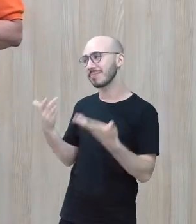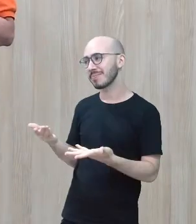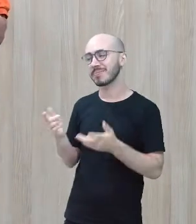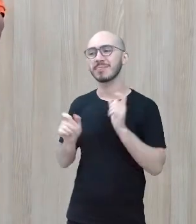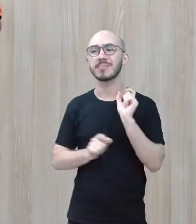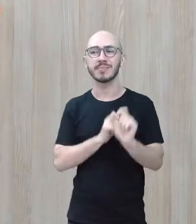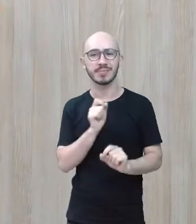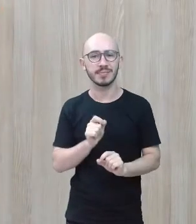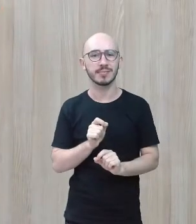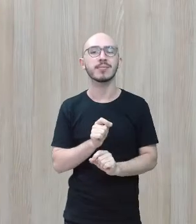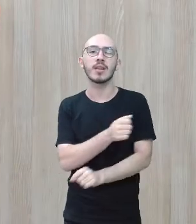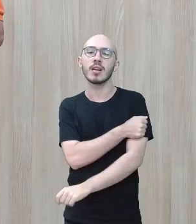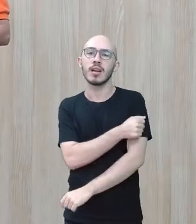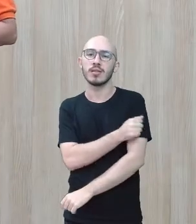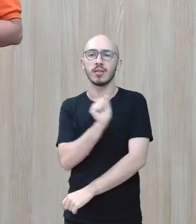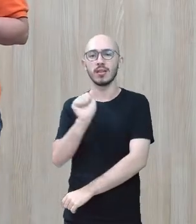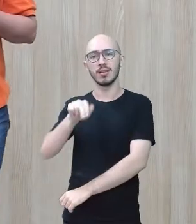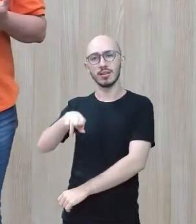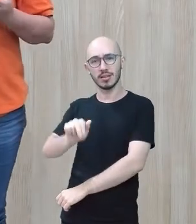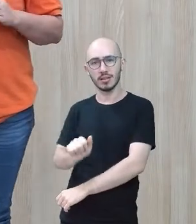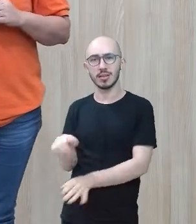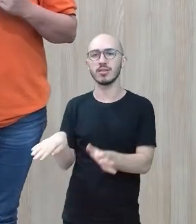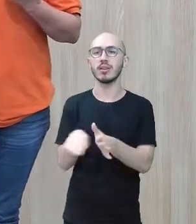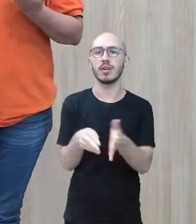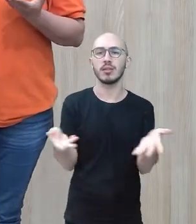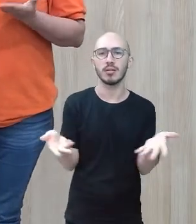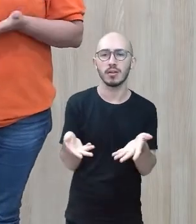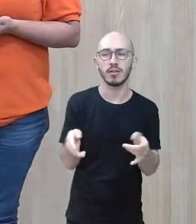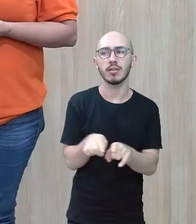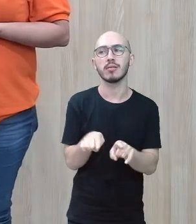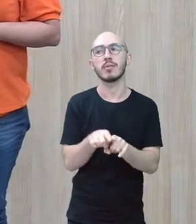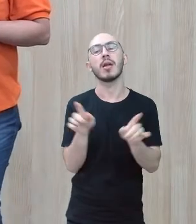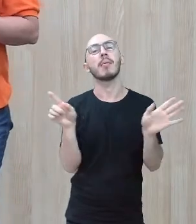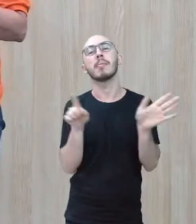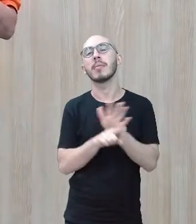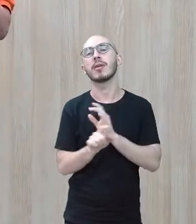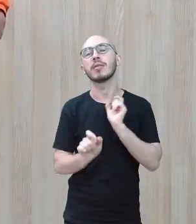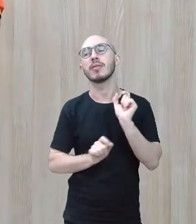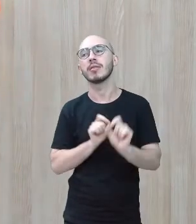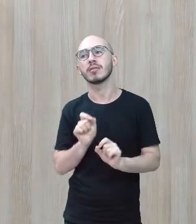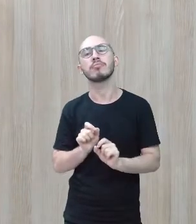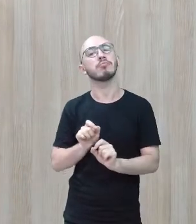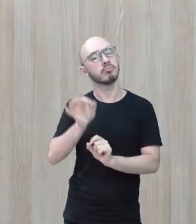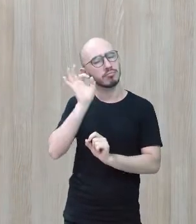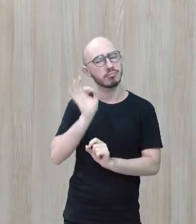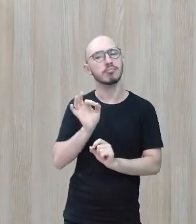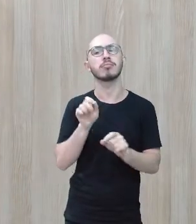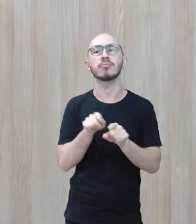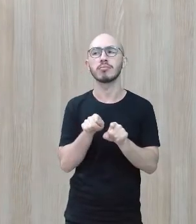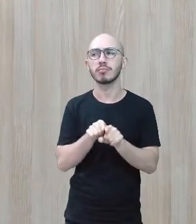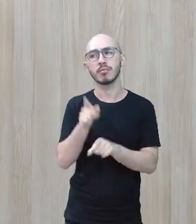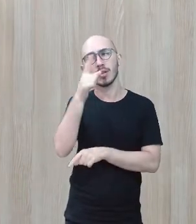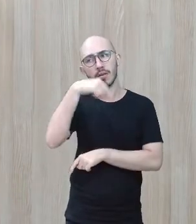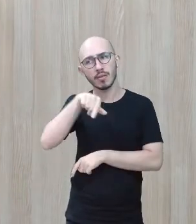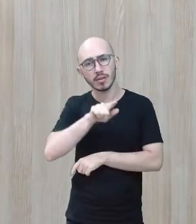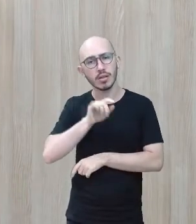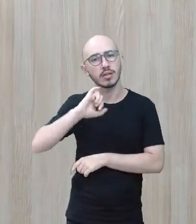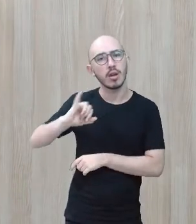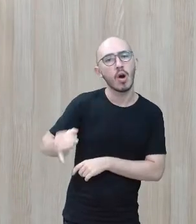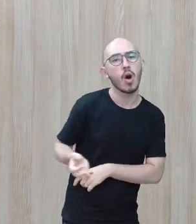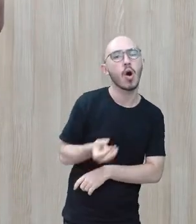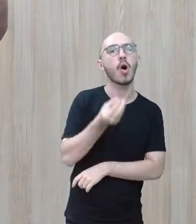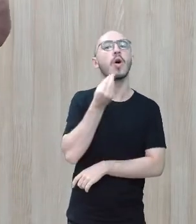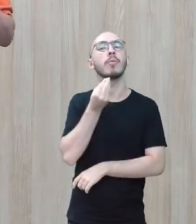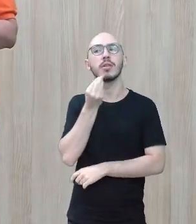Então, Ana, não é que está chegando agora ou de repente perguntou? Ótima pergunta, porque vocês tiveram a oportunidade